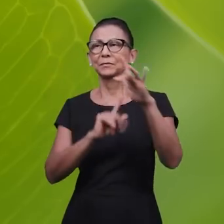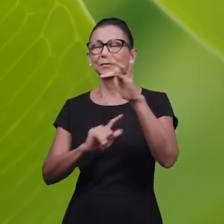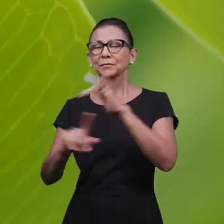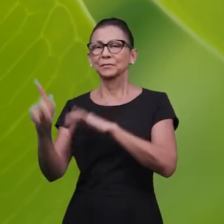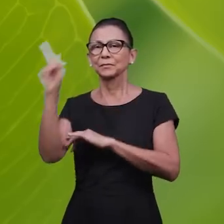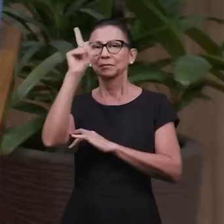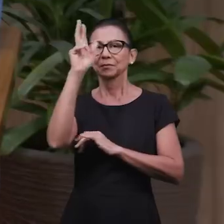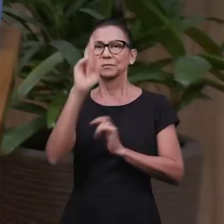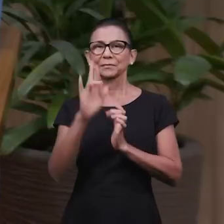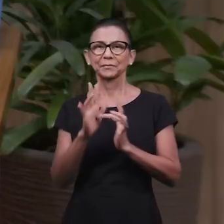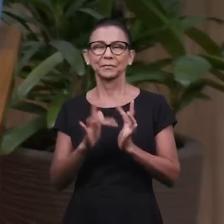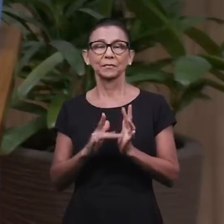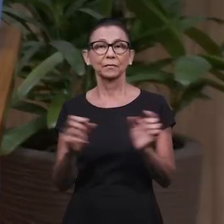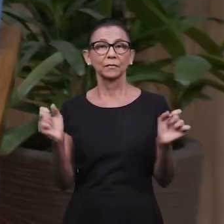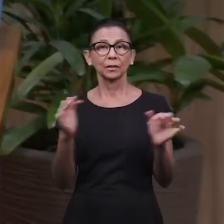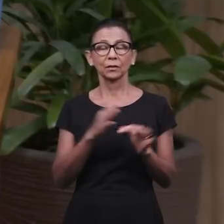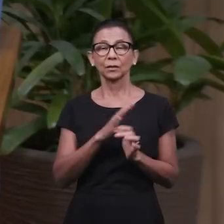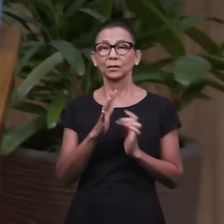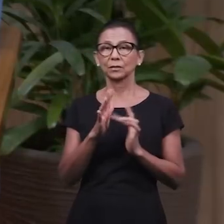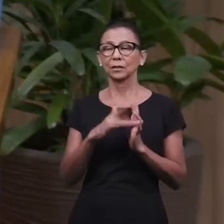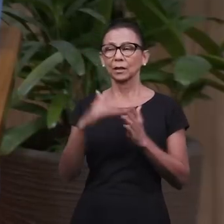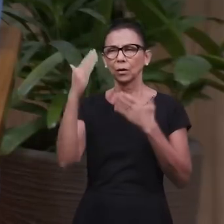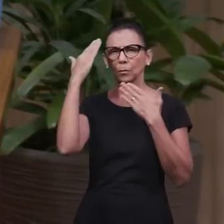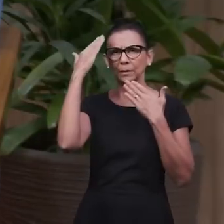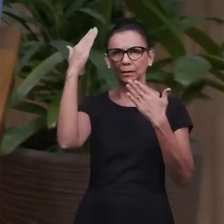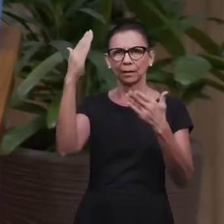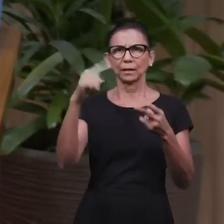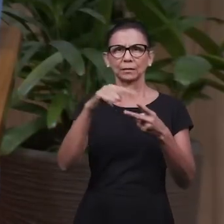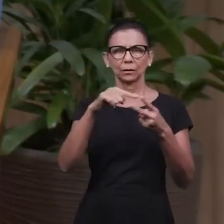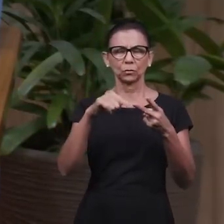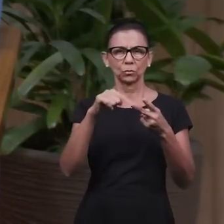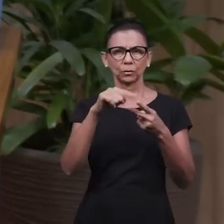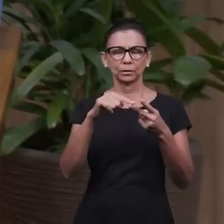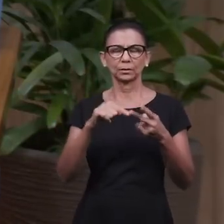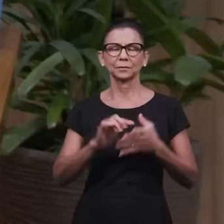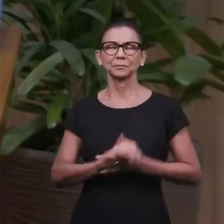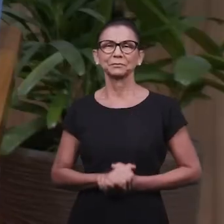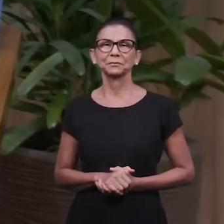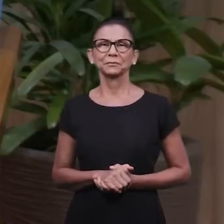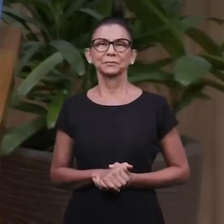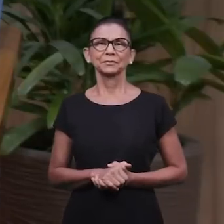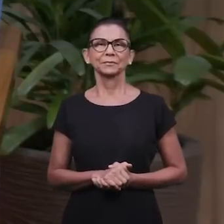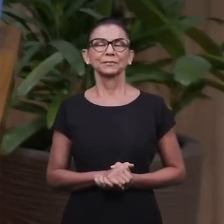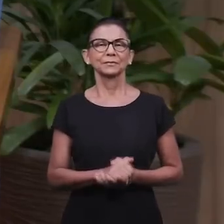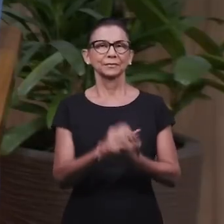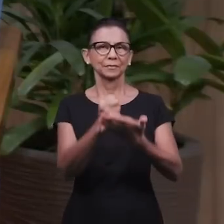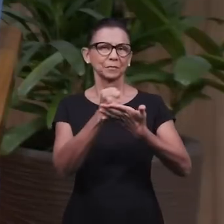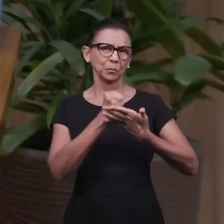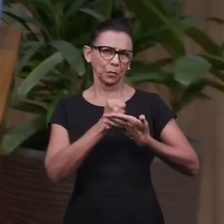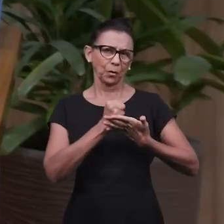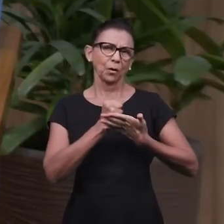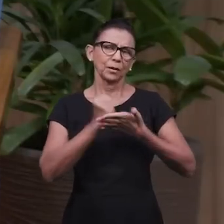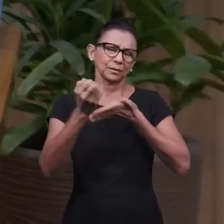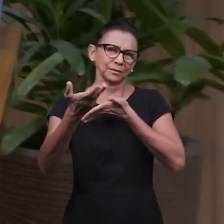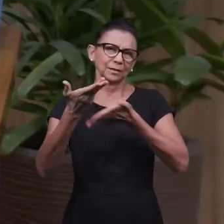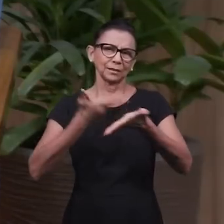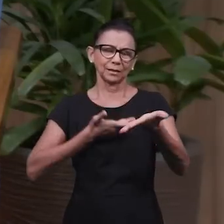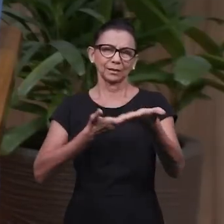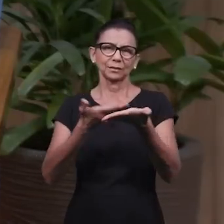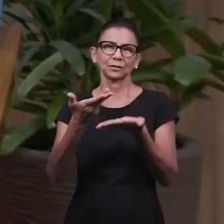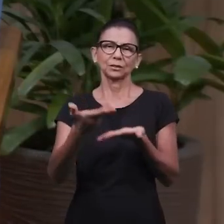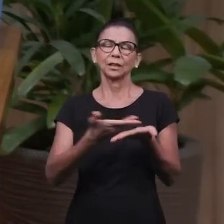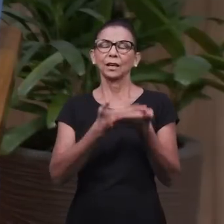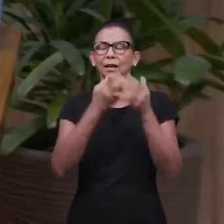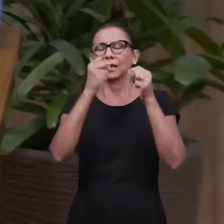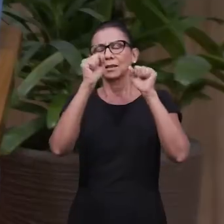a paz, Senhor. Glória a Jesus, obrigado José Raimundo, obrigado Luciano, obrigado aos irmãos que participam, que interagem conosco.